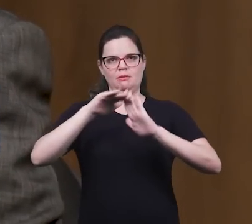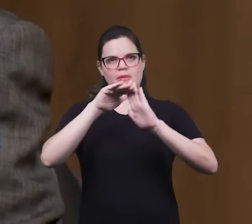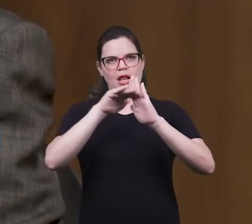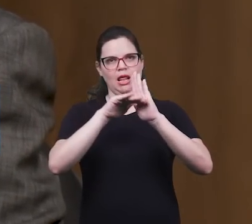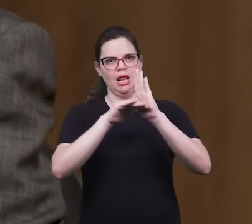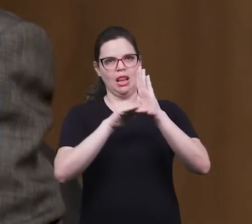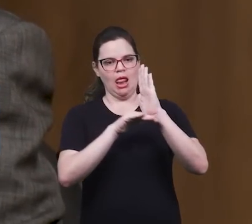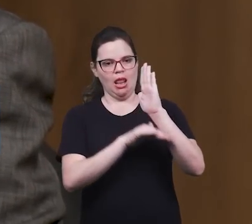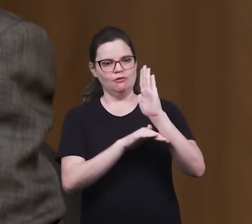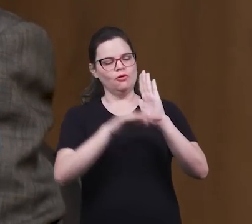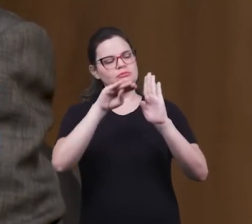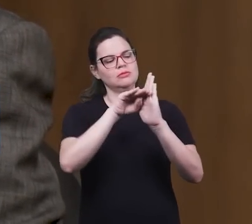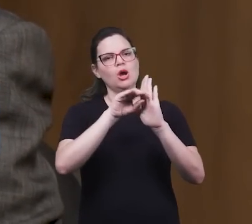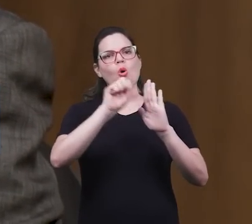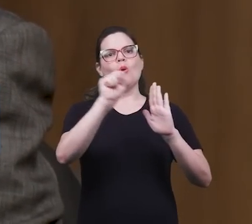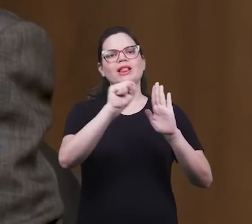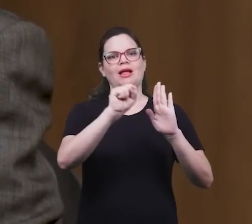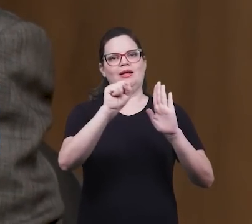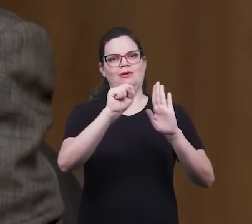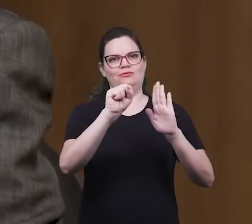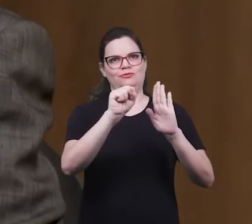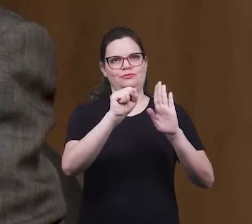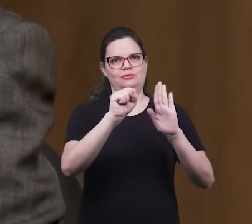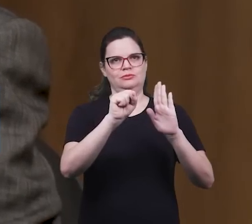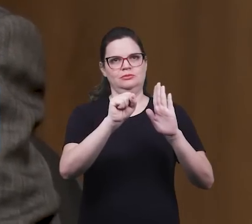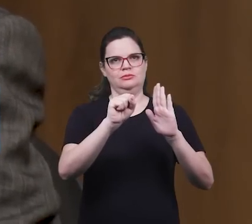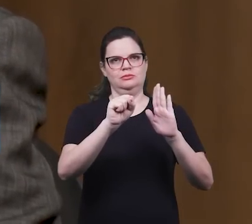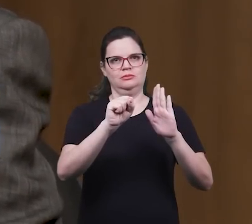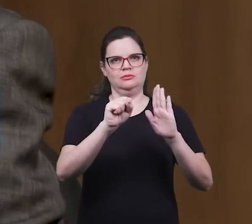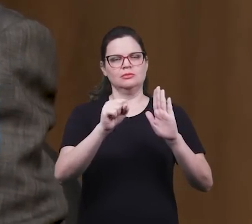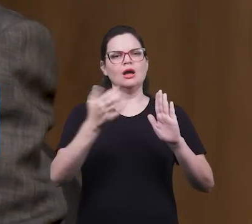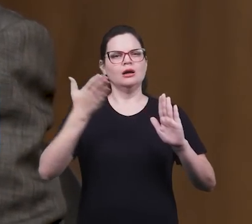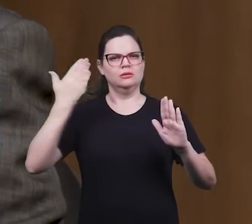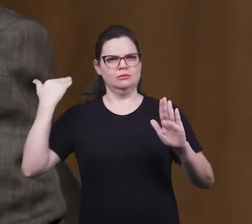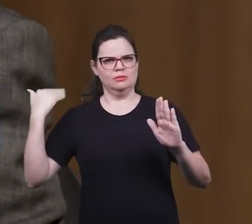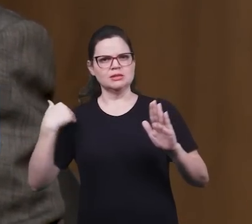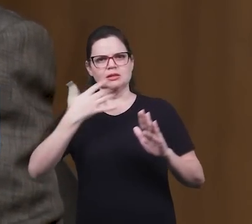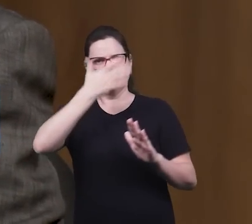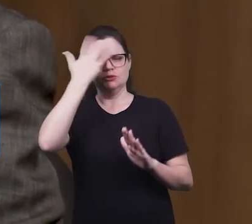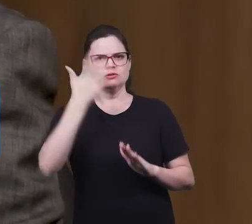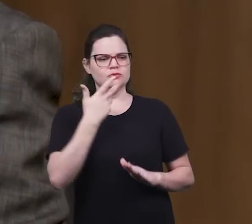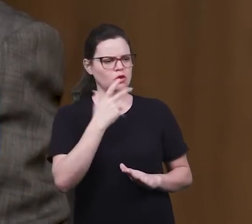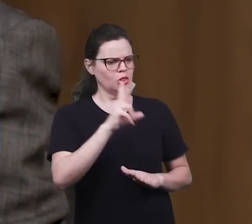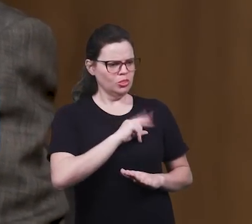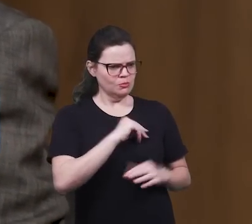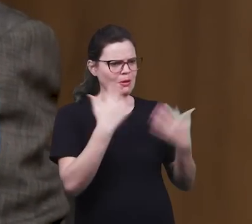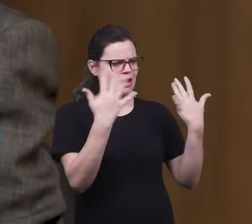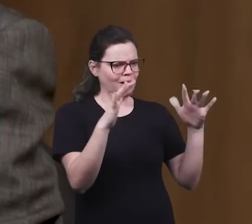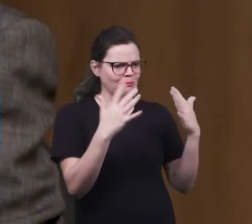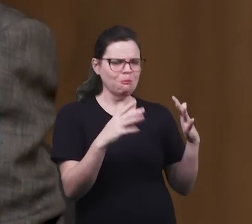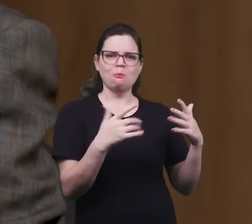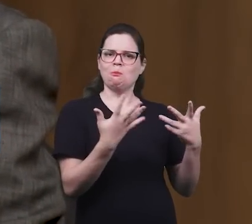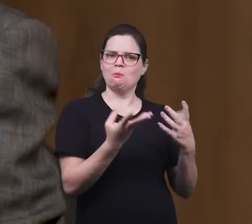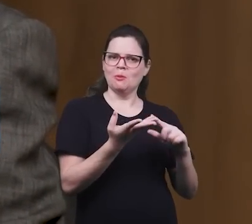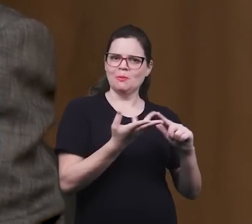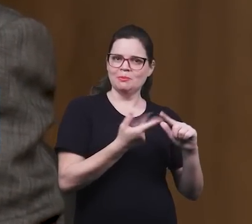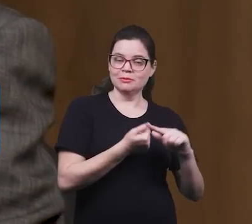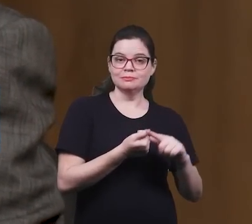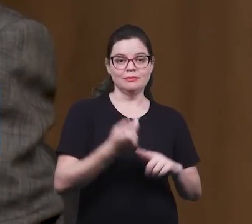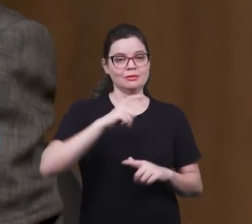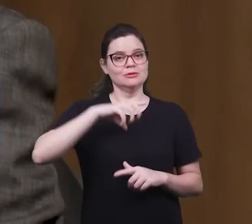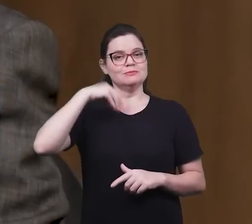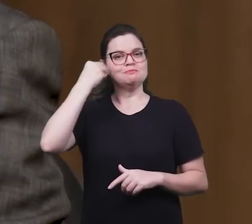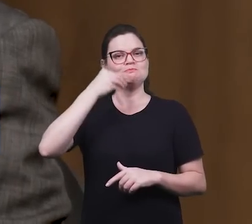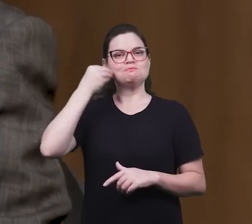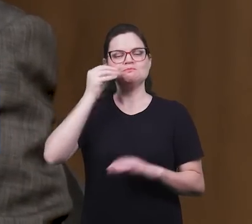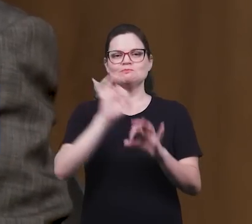foi 8º lugar. O que, na época, todo mundo... Mas você fez cursinho aonde? Né? E eu tive boas experiências na faculdade, que